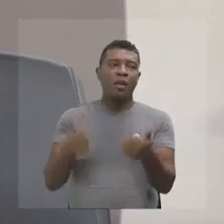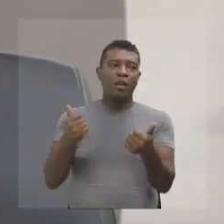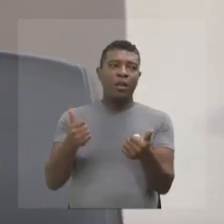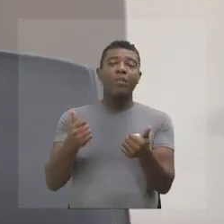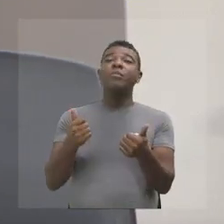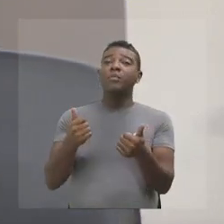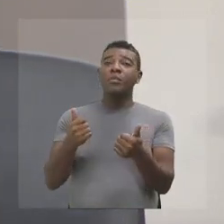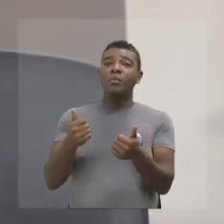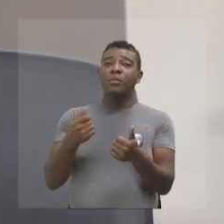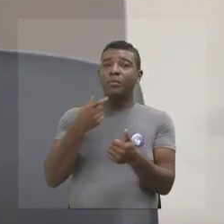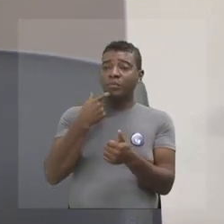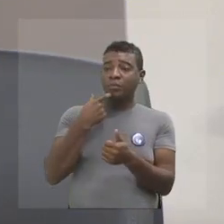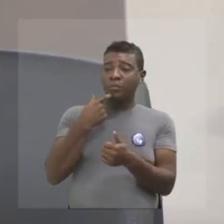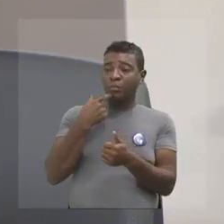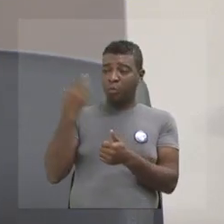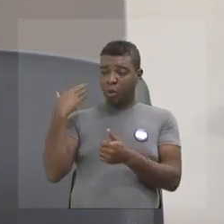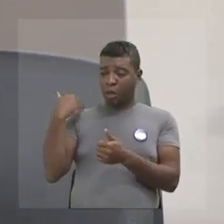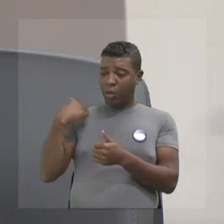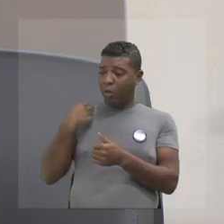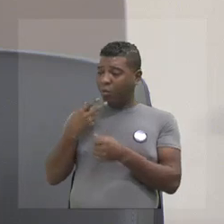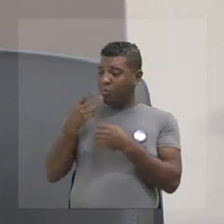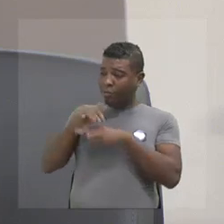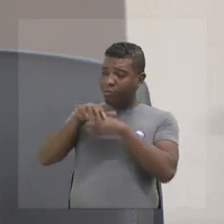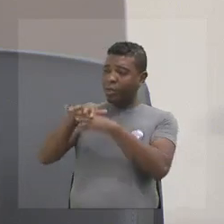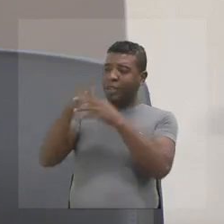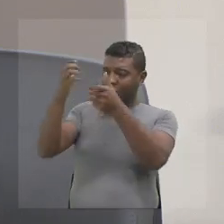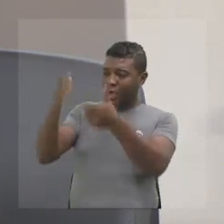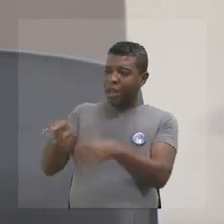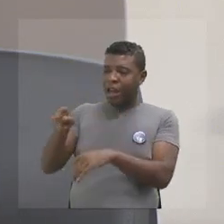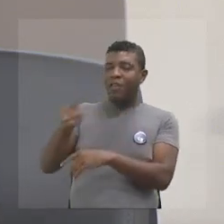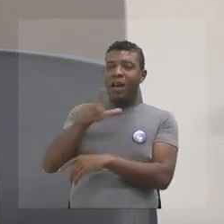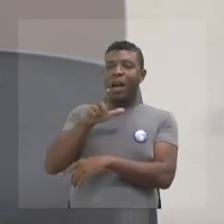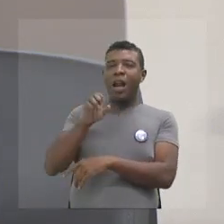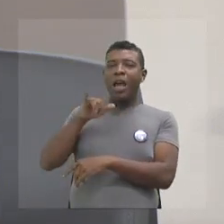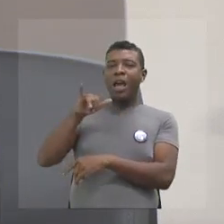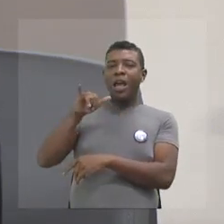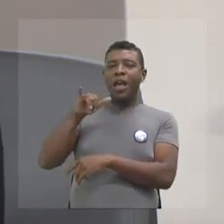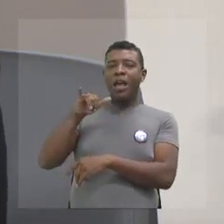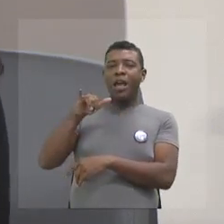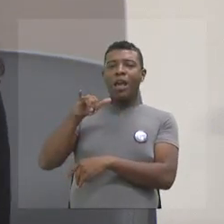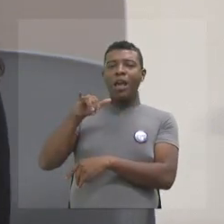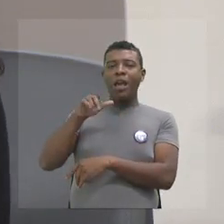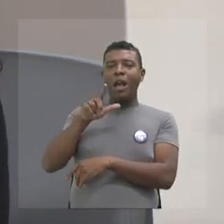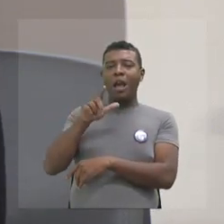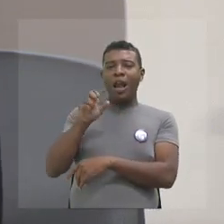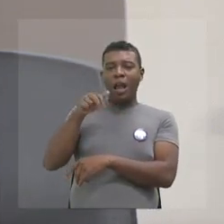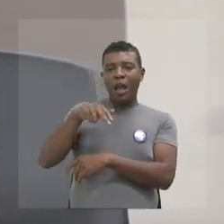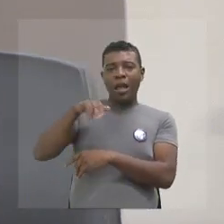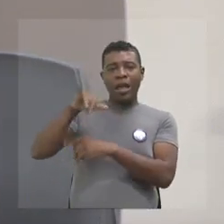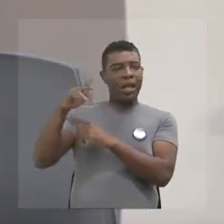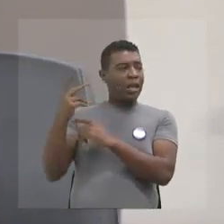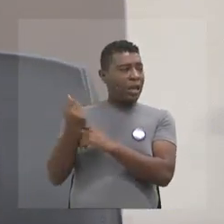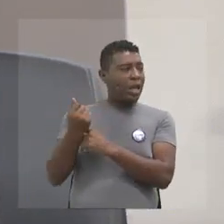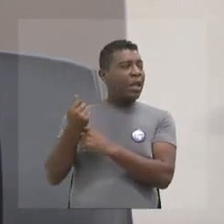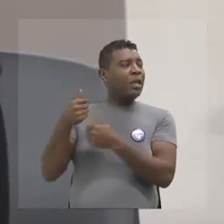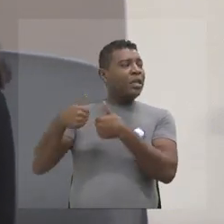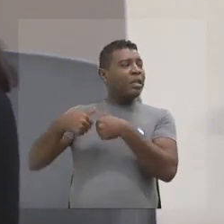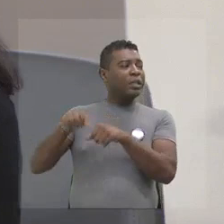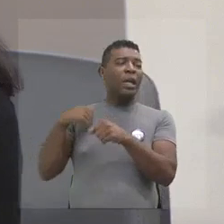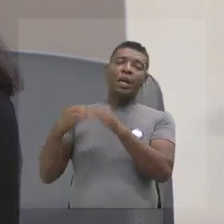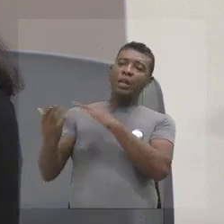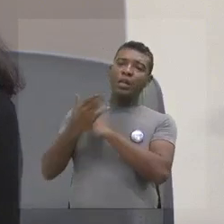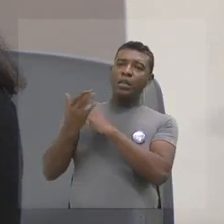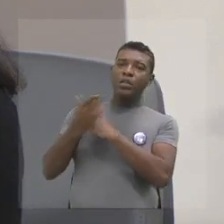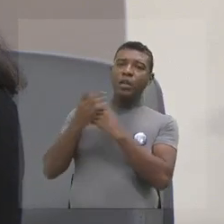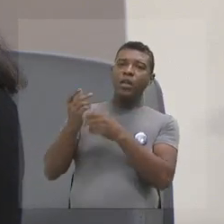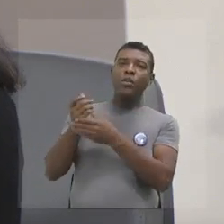disso falava agora com a própria deputada Leninha Governador tem nos incentivado e nos ajudar nessa captação de recursos